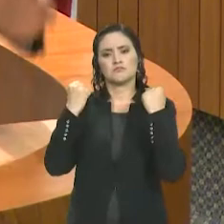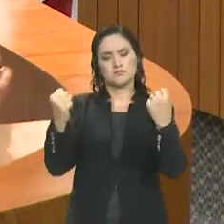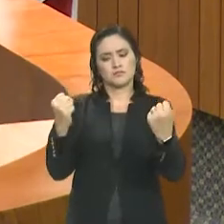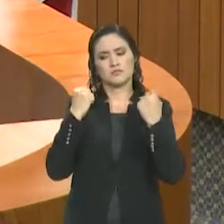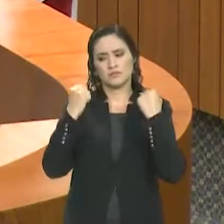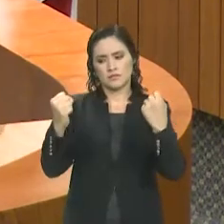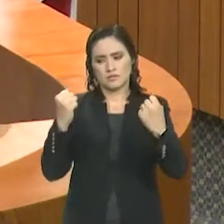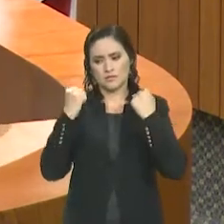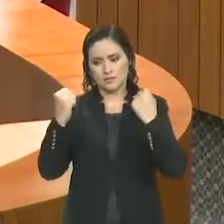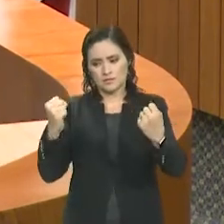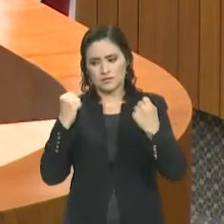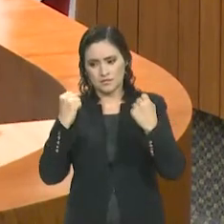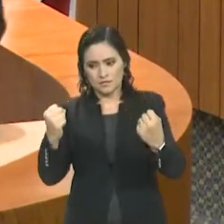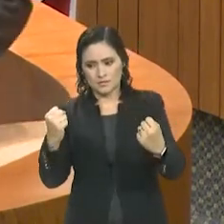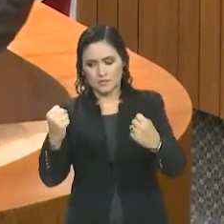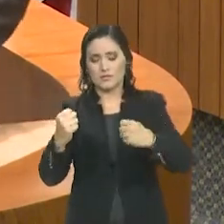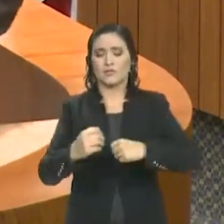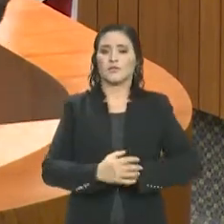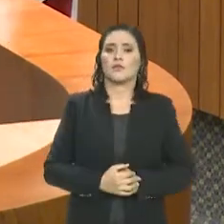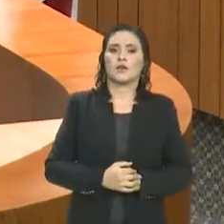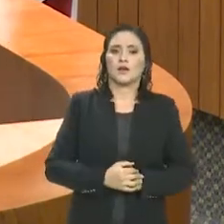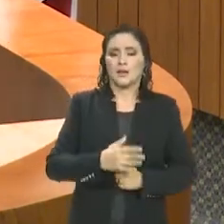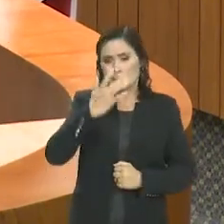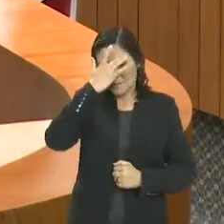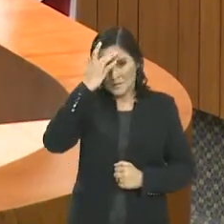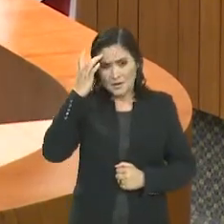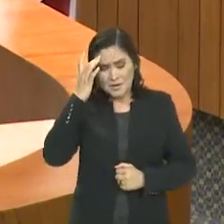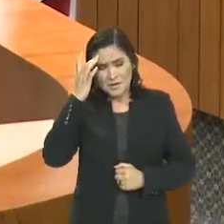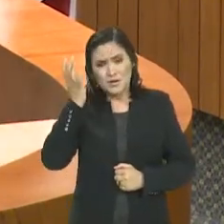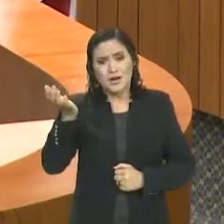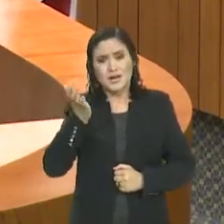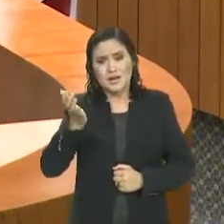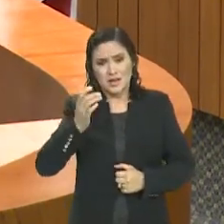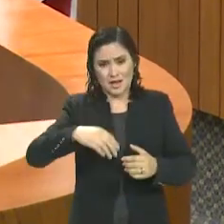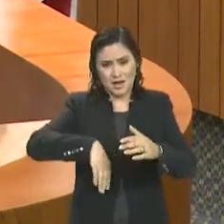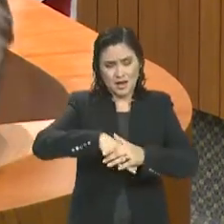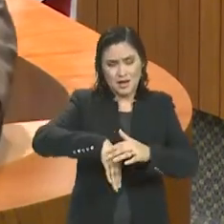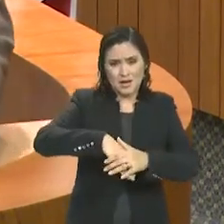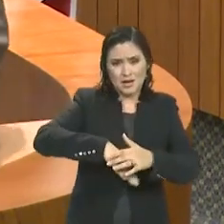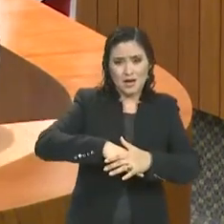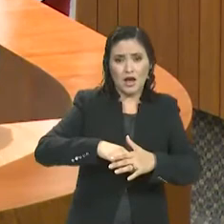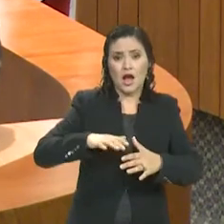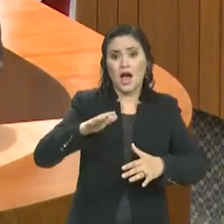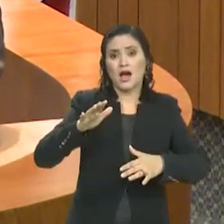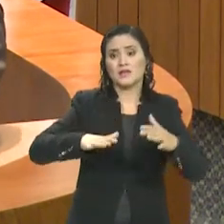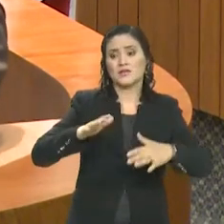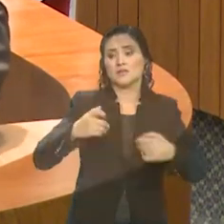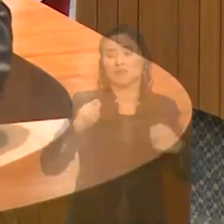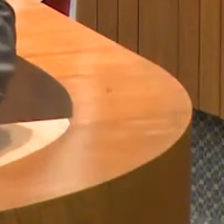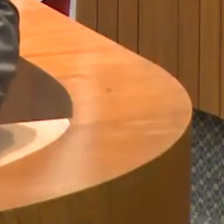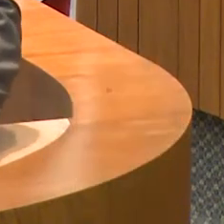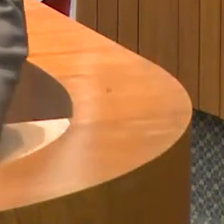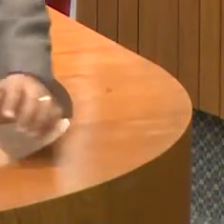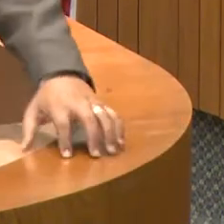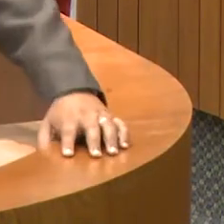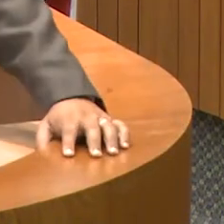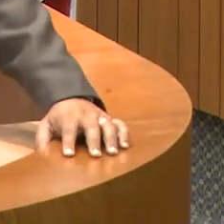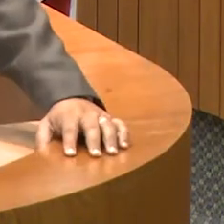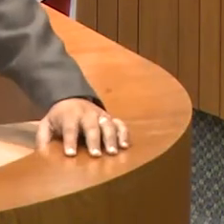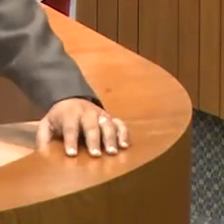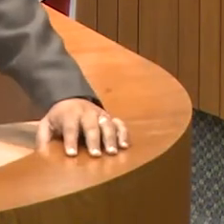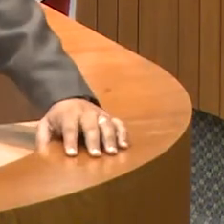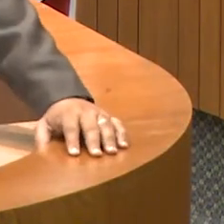futebol society, às vezes tem que pagar 200, 300 reais numa hora. E